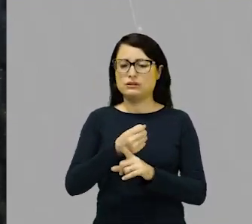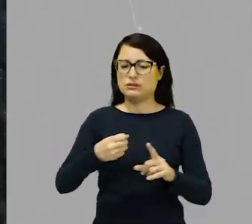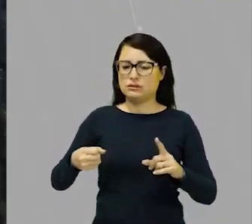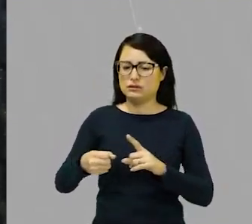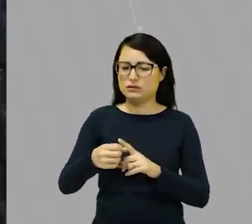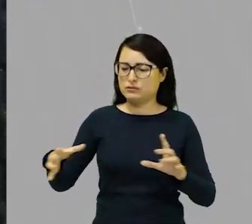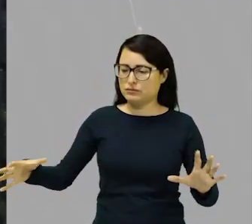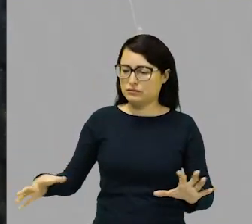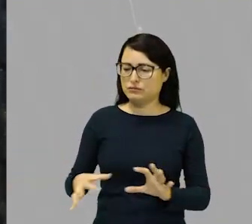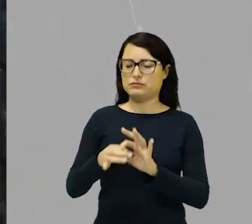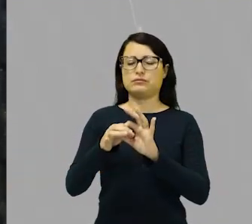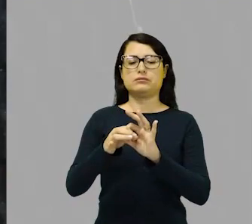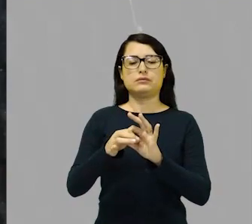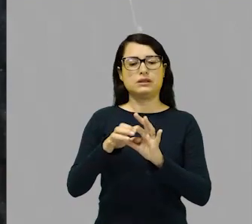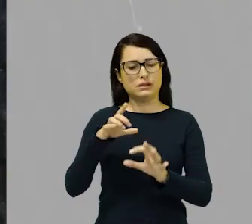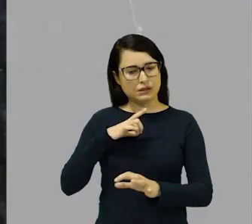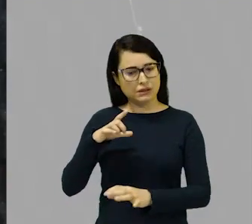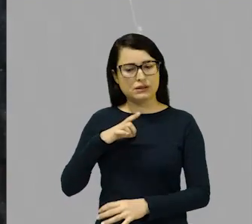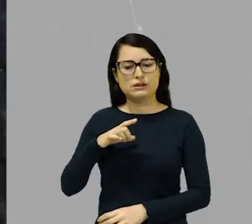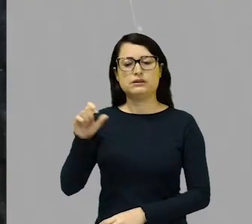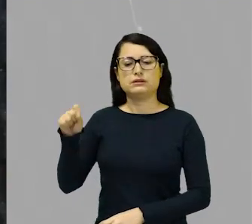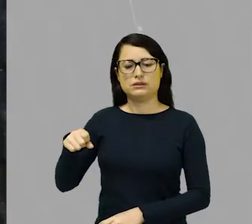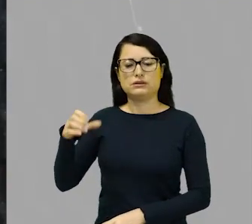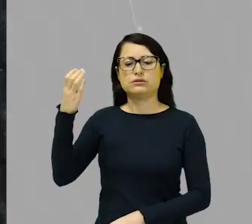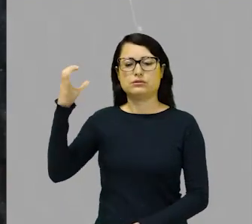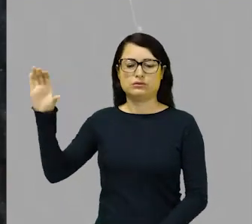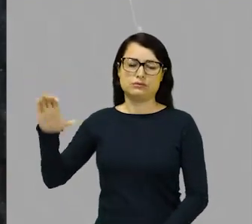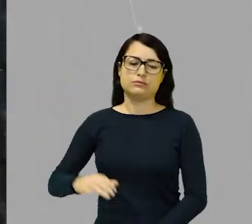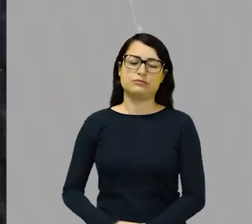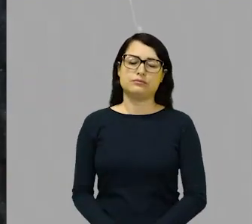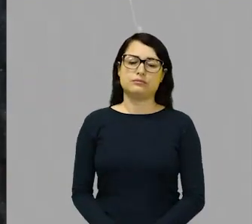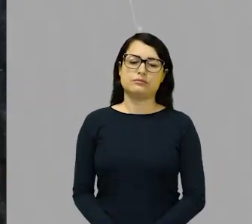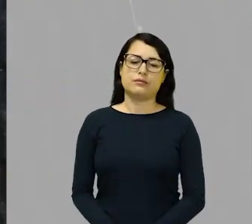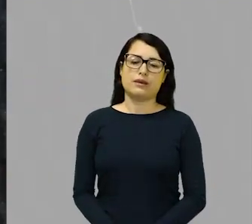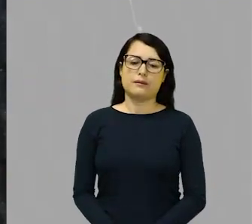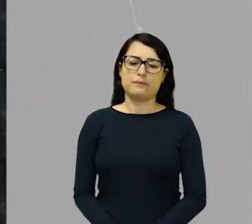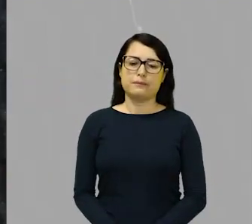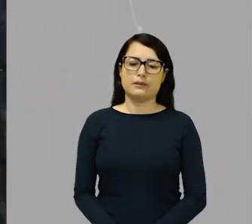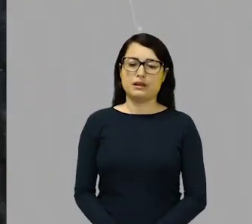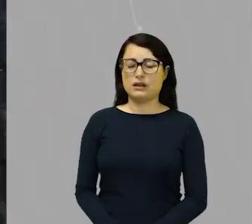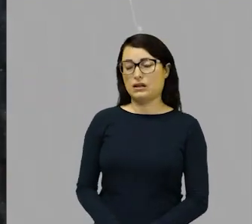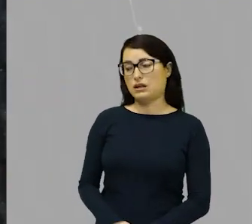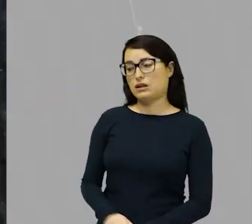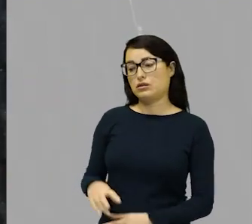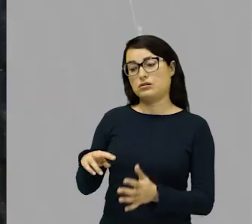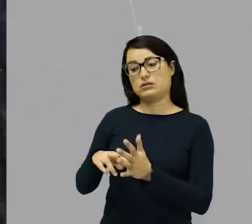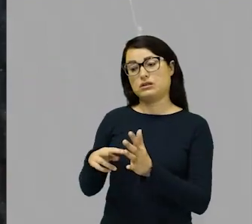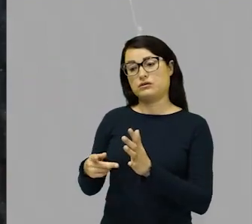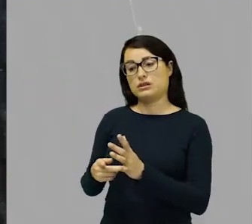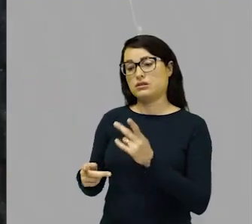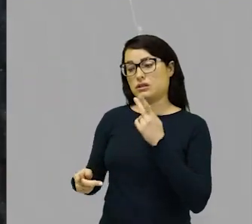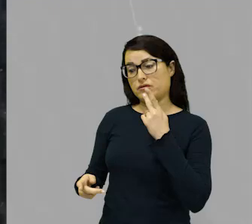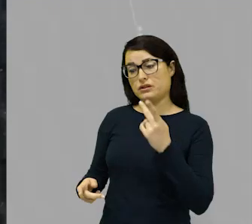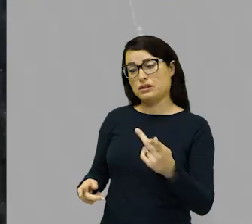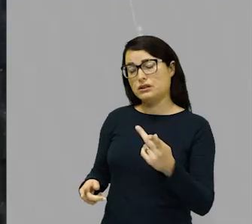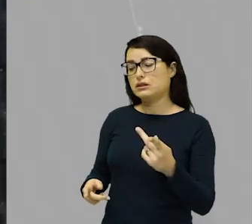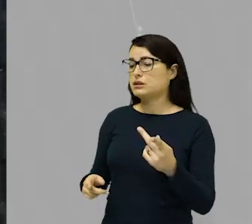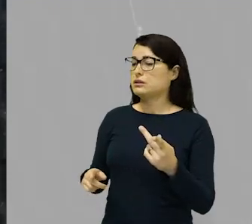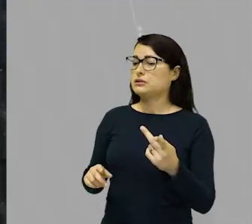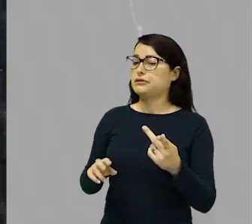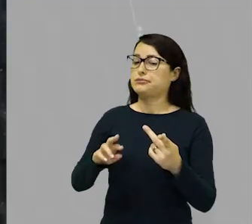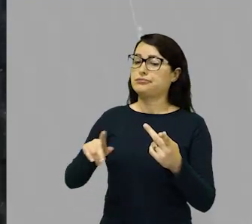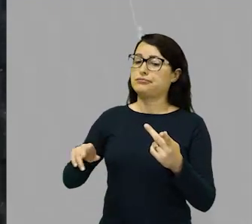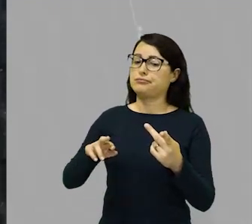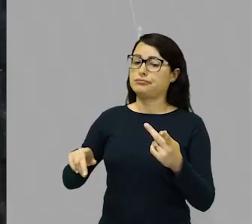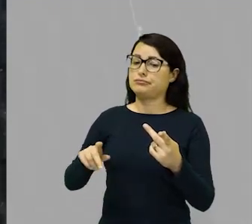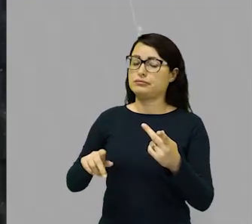integrado na vida social, ele tem cultura. Agora, nesse sentido que você está falando de